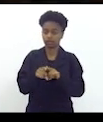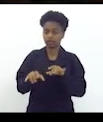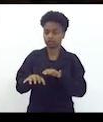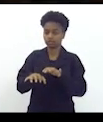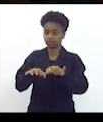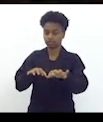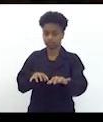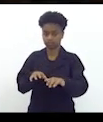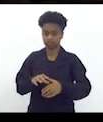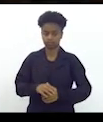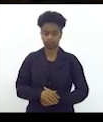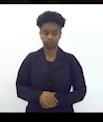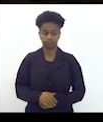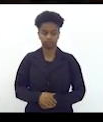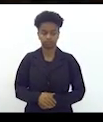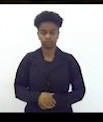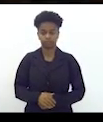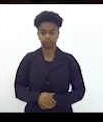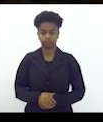remota,